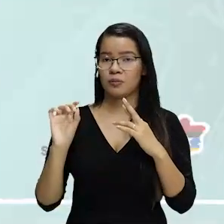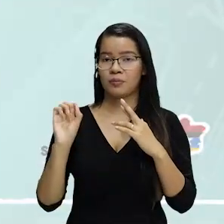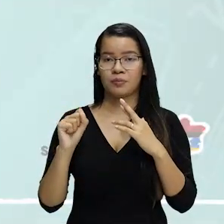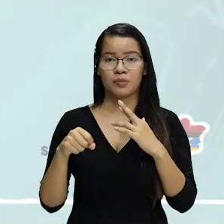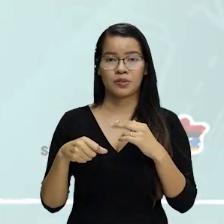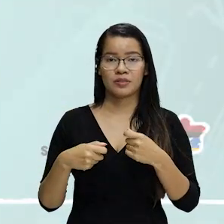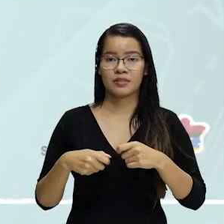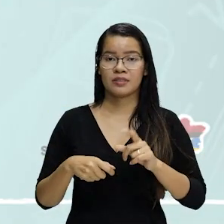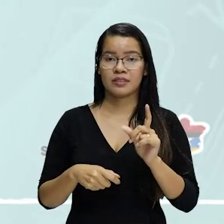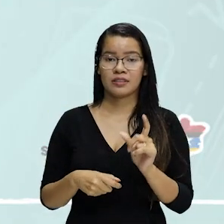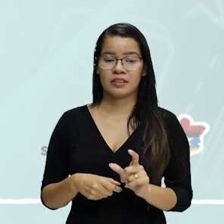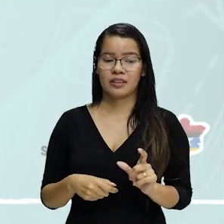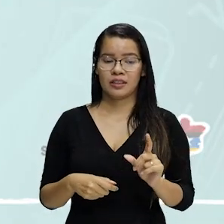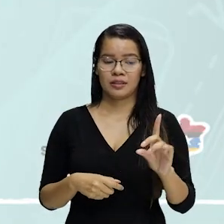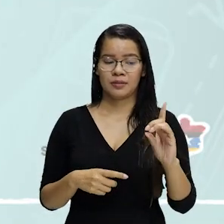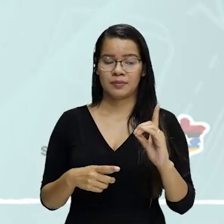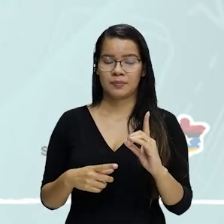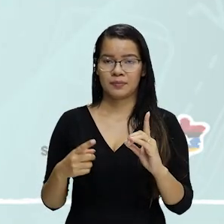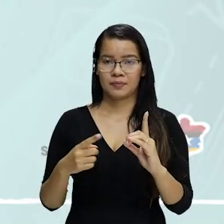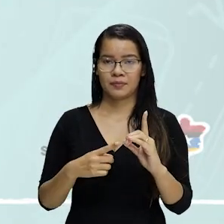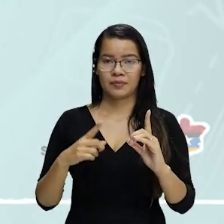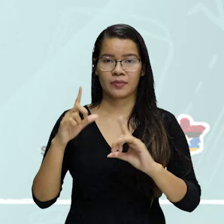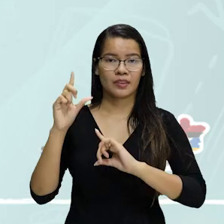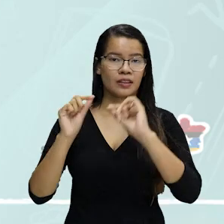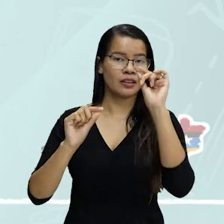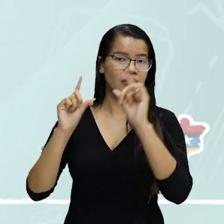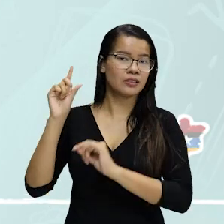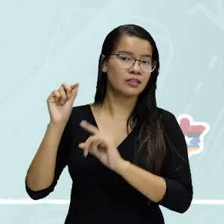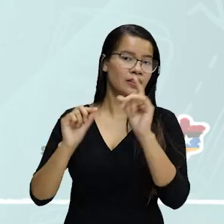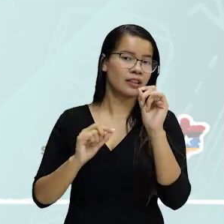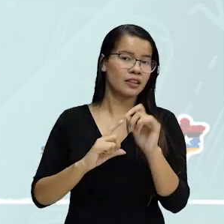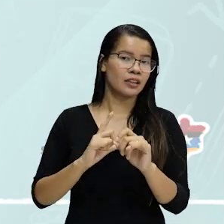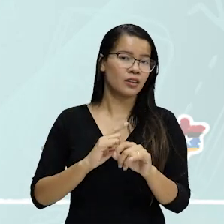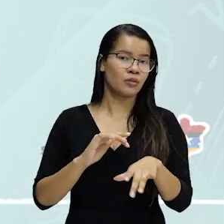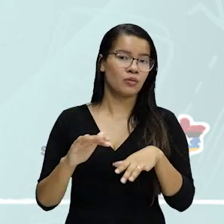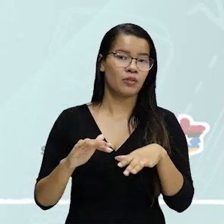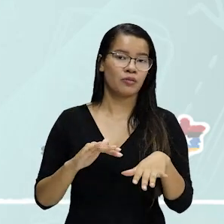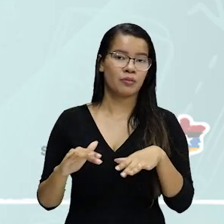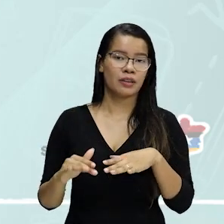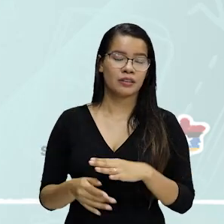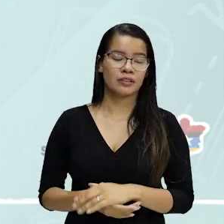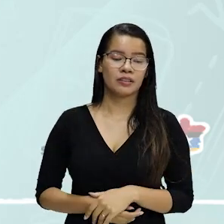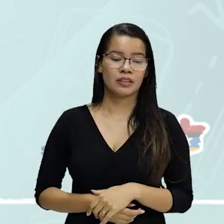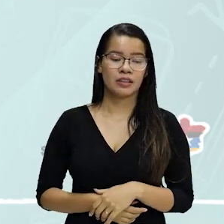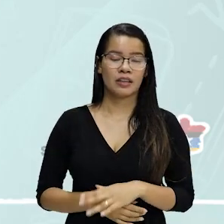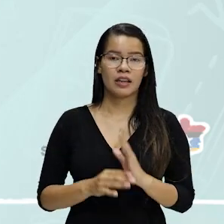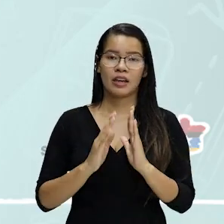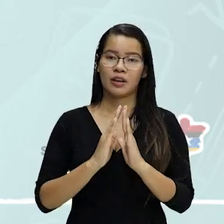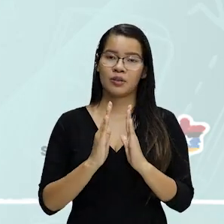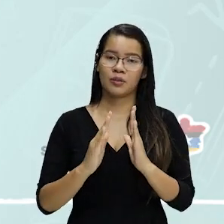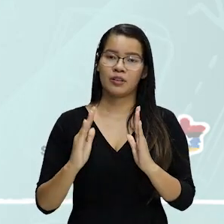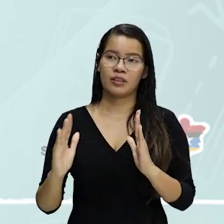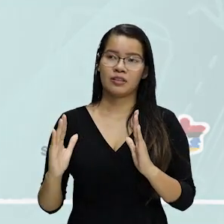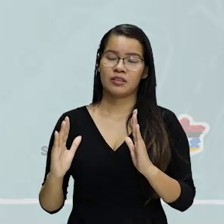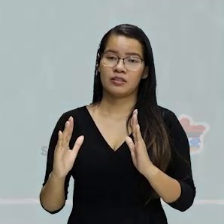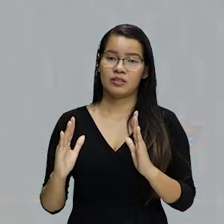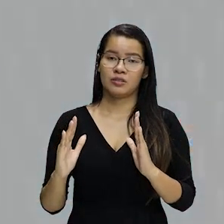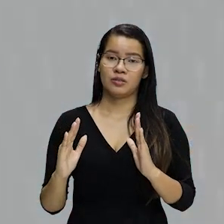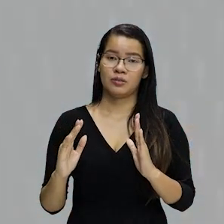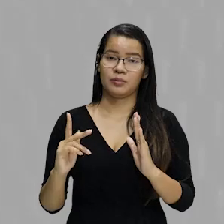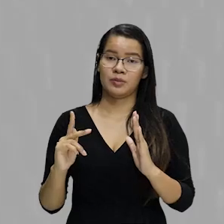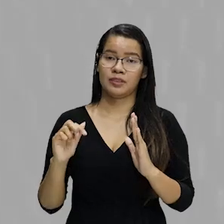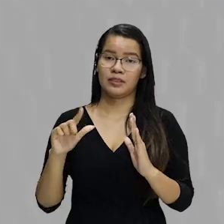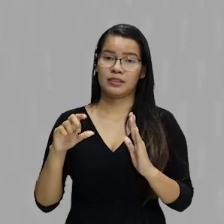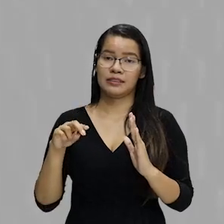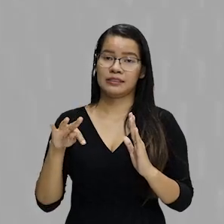D. As estrelas elas têm movimentos, né, regulares, e os planetas têm um